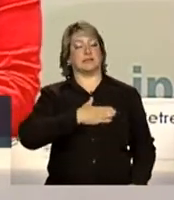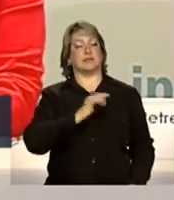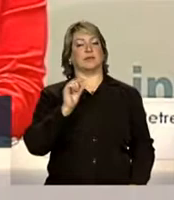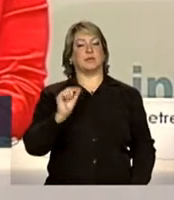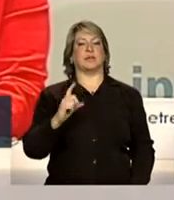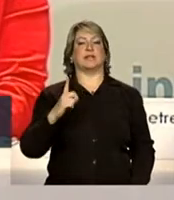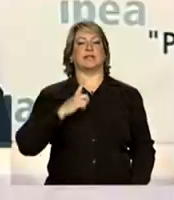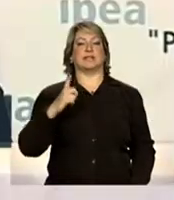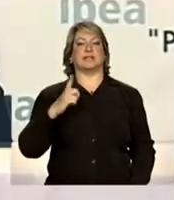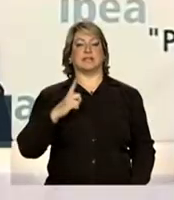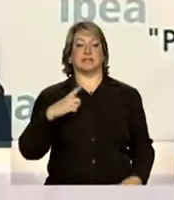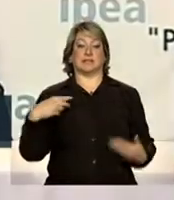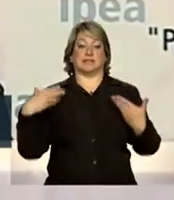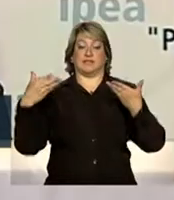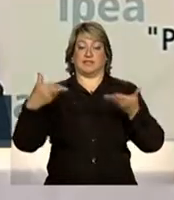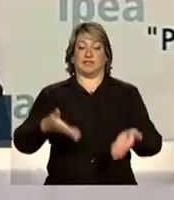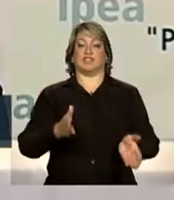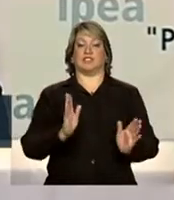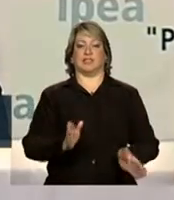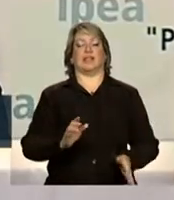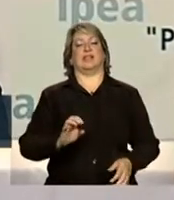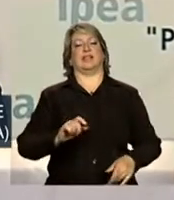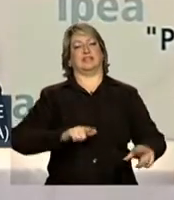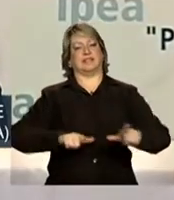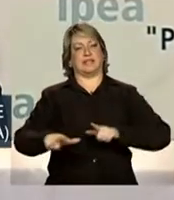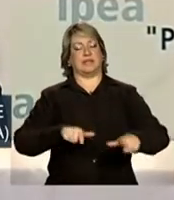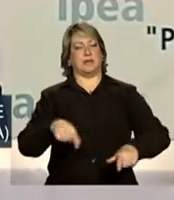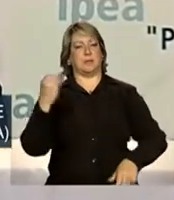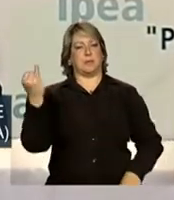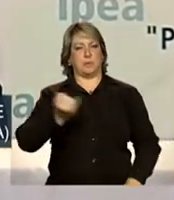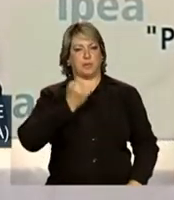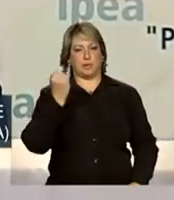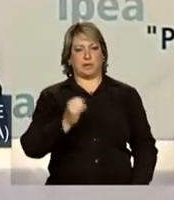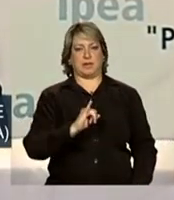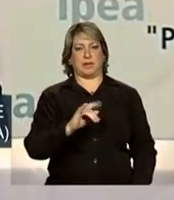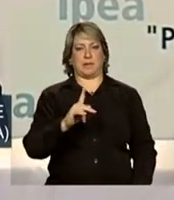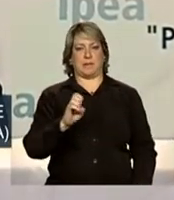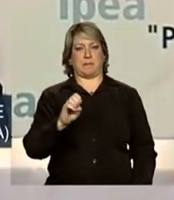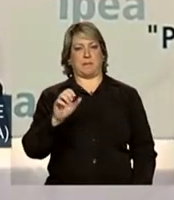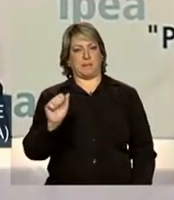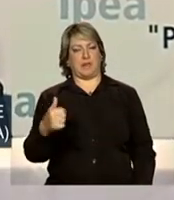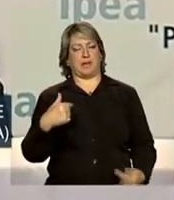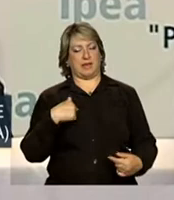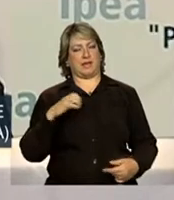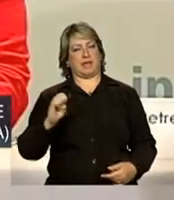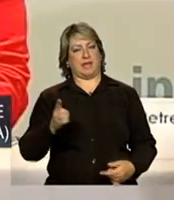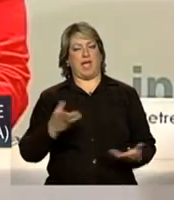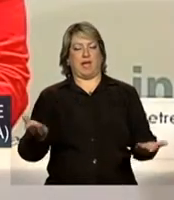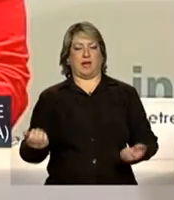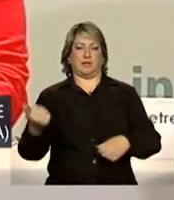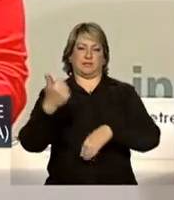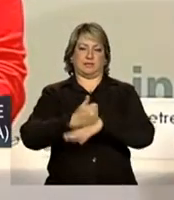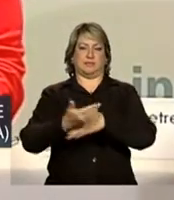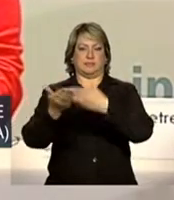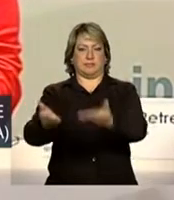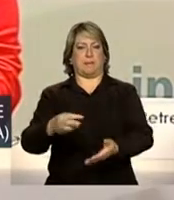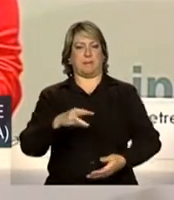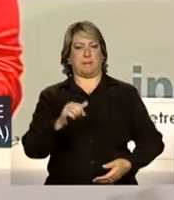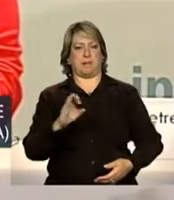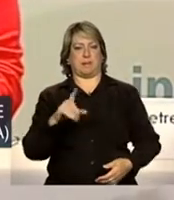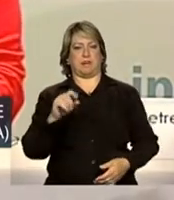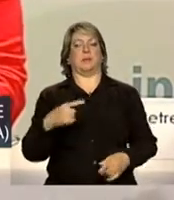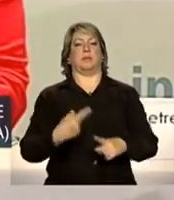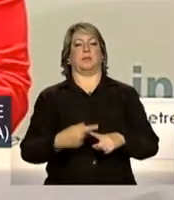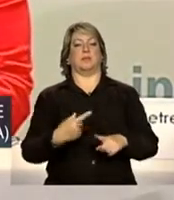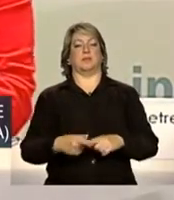de ter estado à frente de tão importante instituição, como presidente interina, bem como diretora de estudos